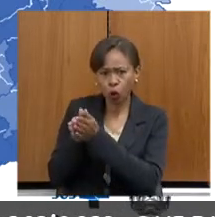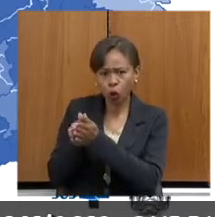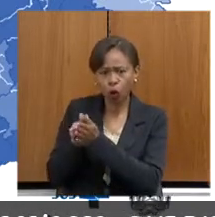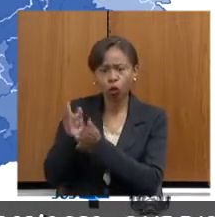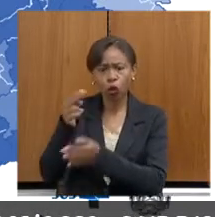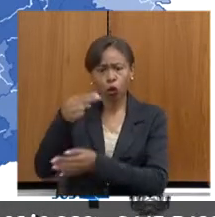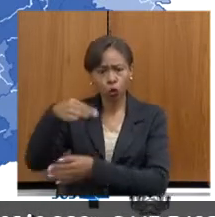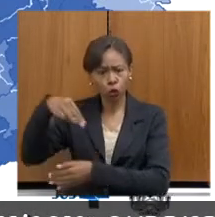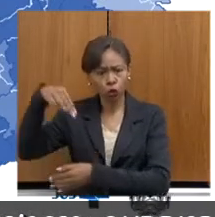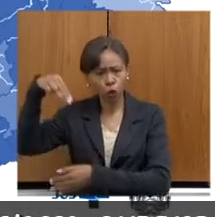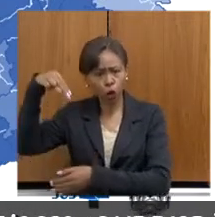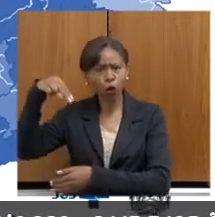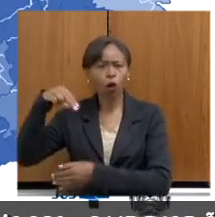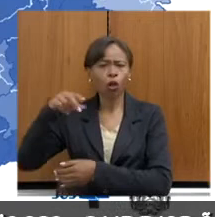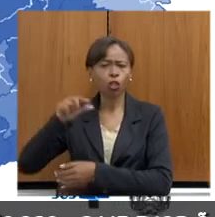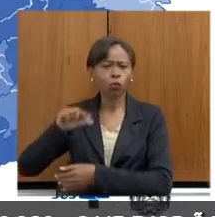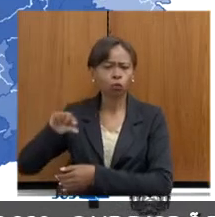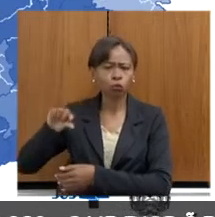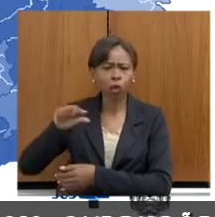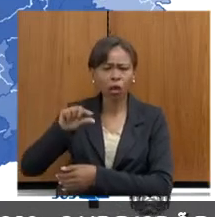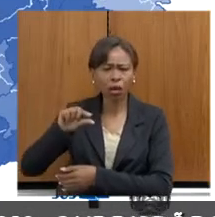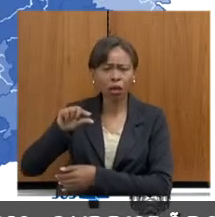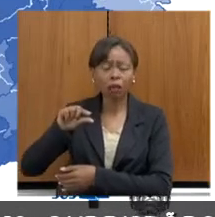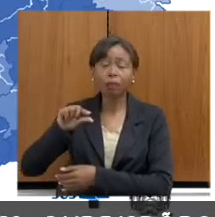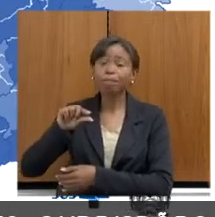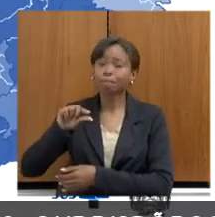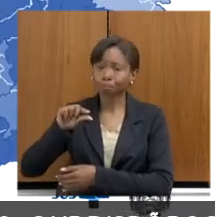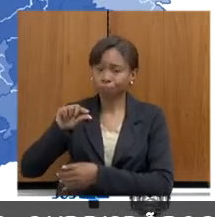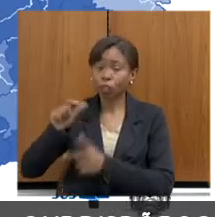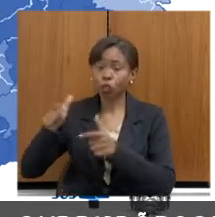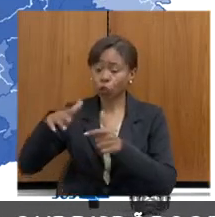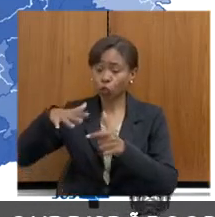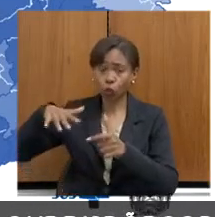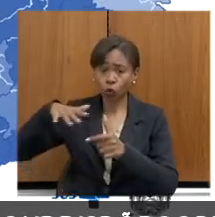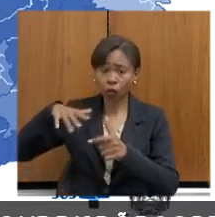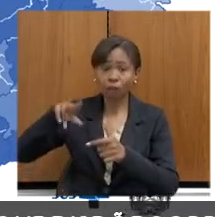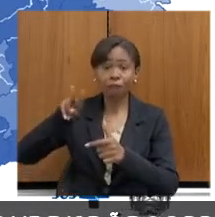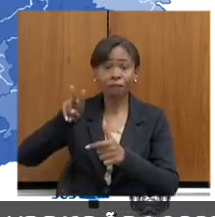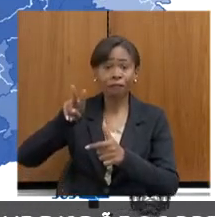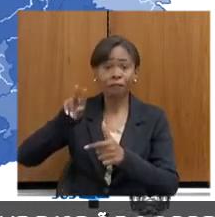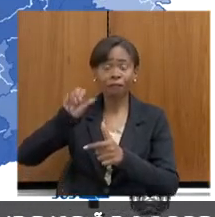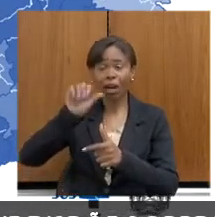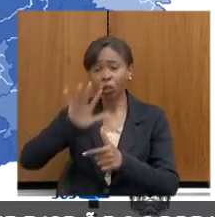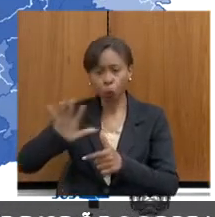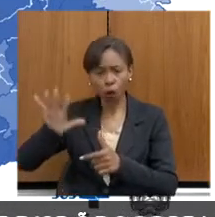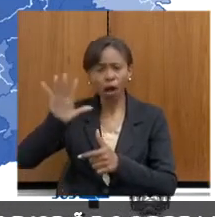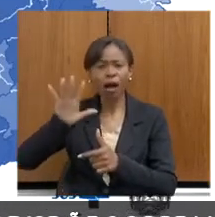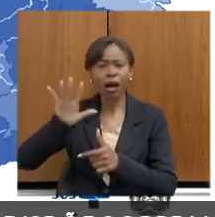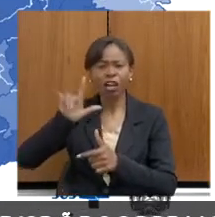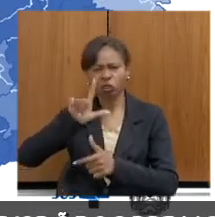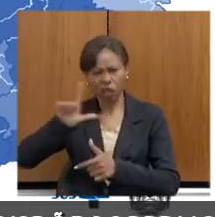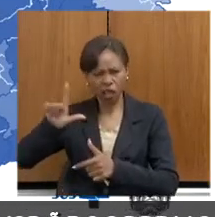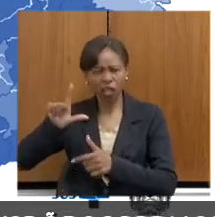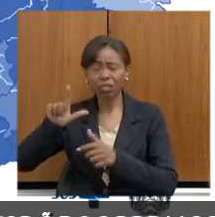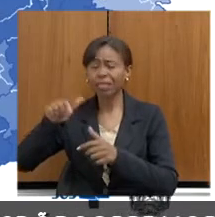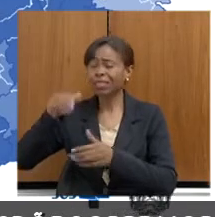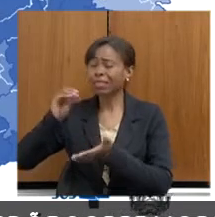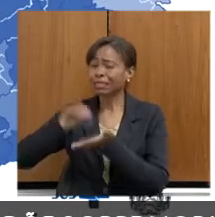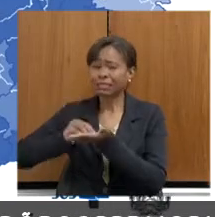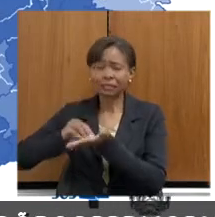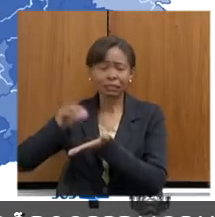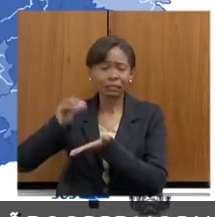Mucuri também então são regiões que sente sofreram muito a passo Leste sofreram muito por falta de leite por exemplo